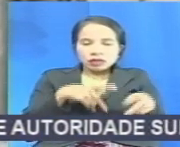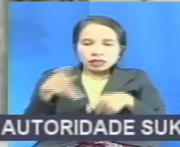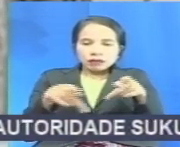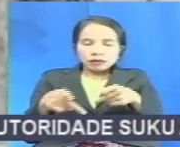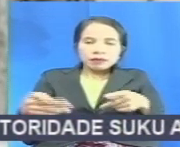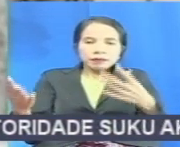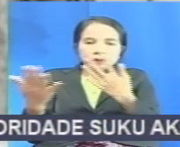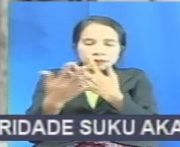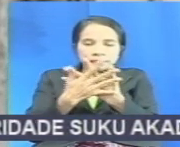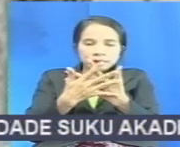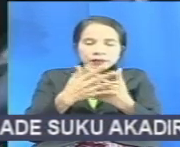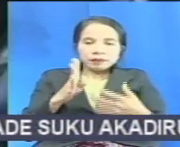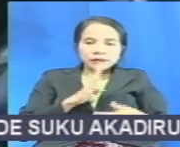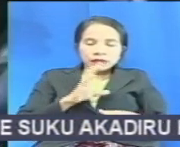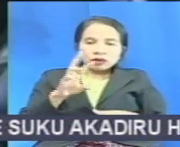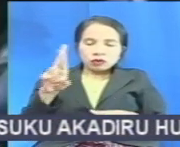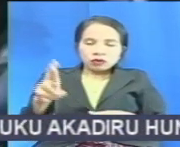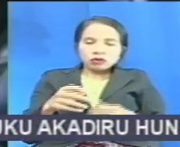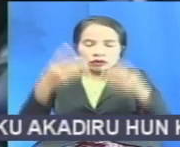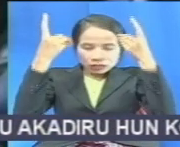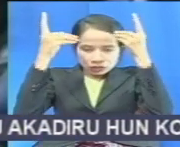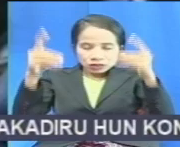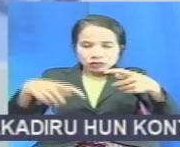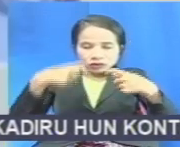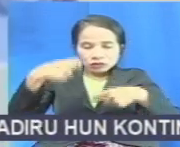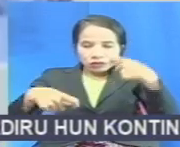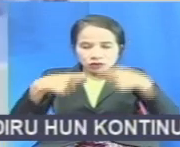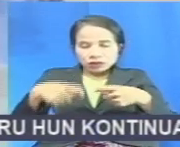prisão be corhu de cumpre decisão tribunal Nian. Osi Baucau, Mari Pedro Barteteli.